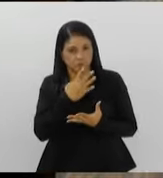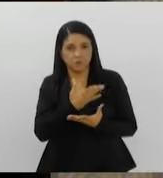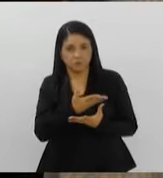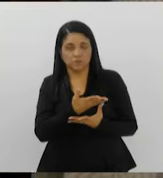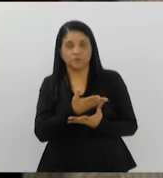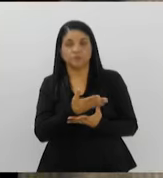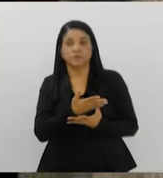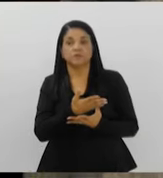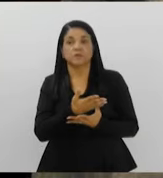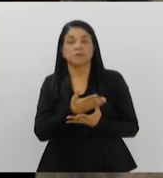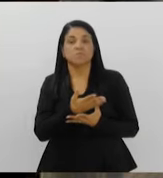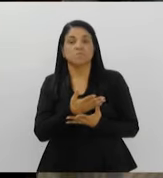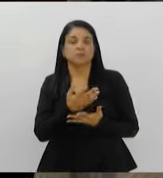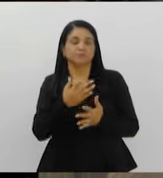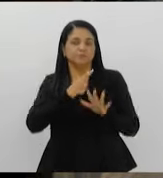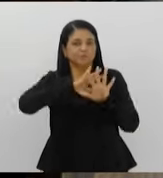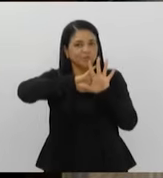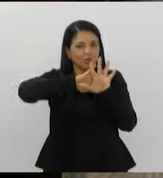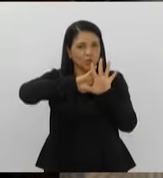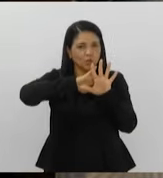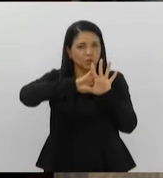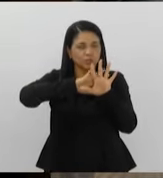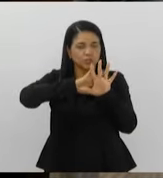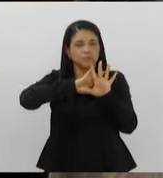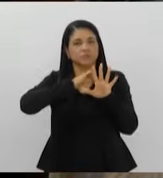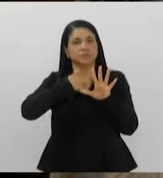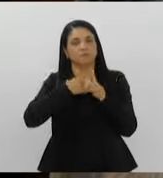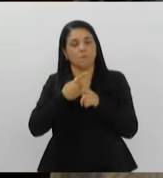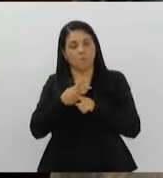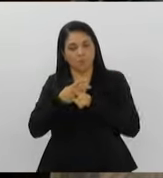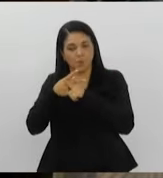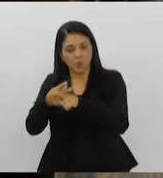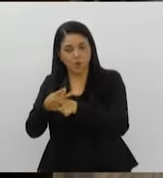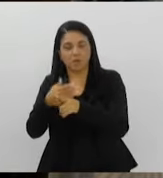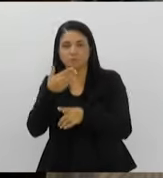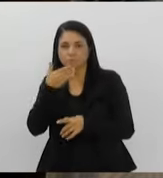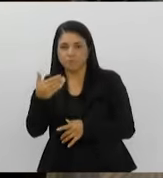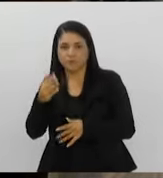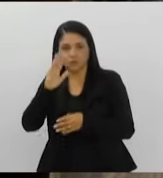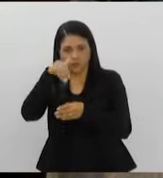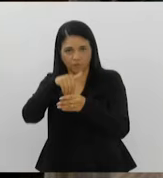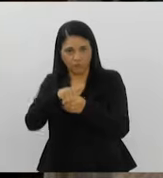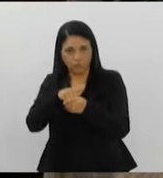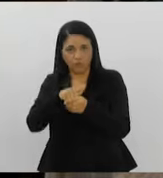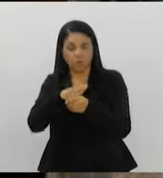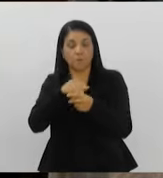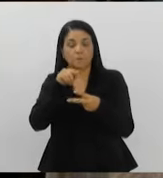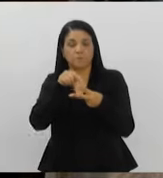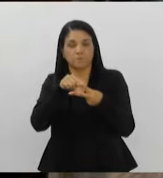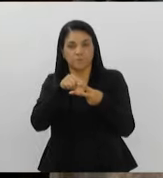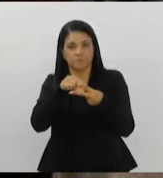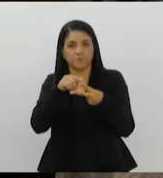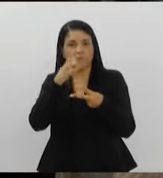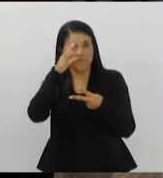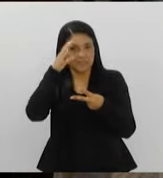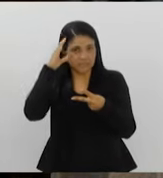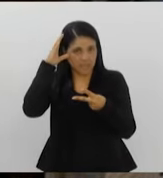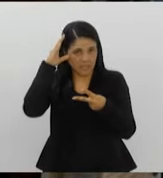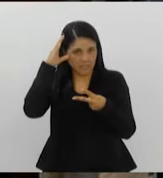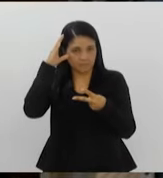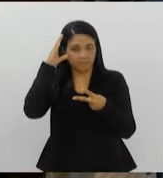questões ideológicas, por terem me procurado, pedido voto, eu voto em primeiro lugar na deputada Célia